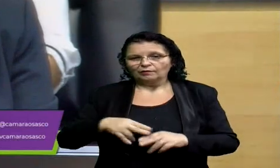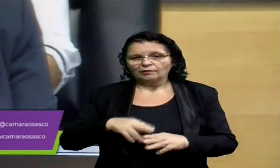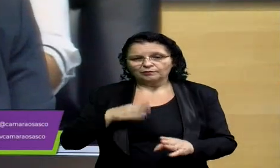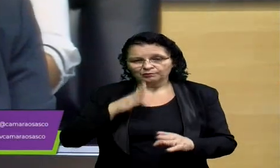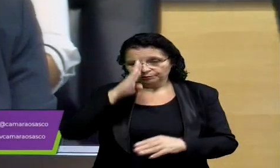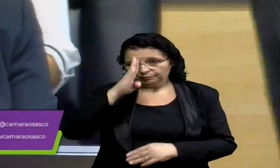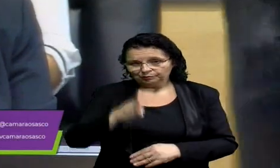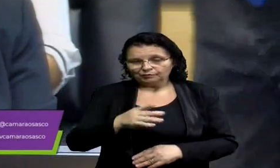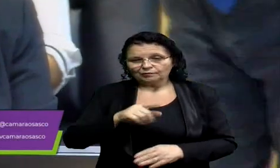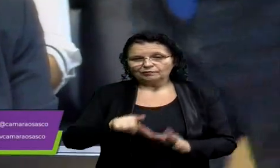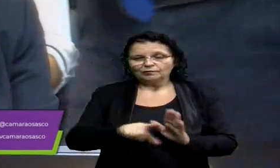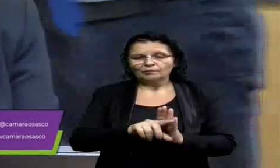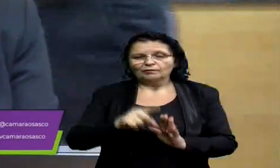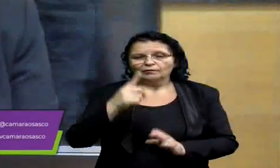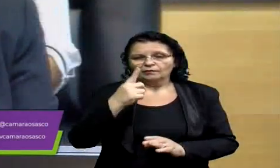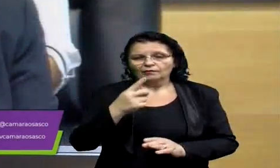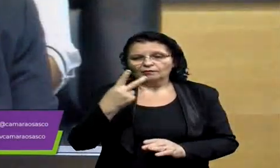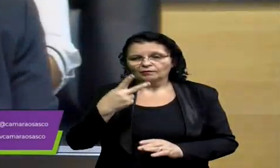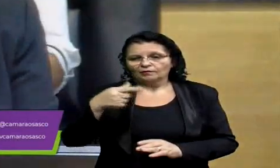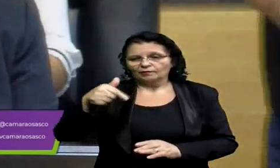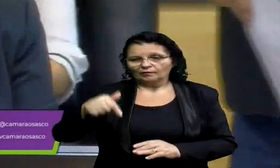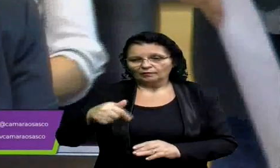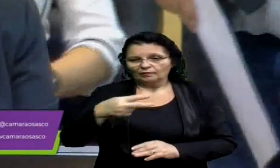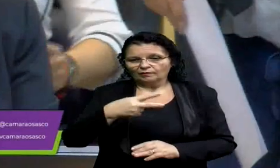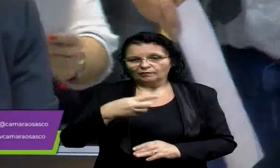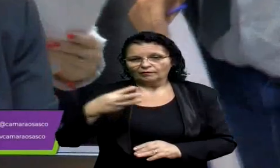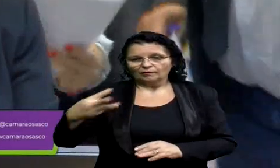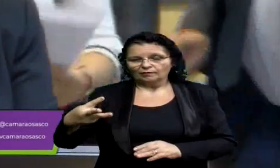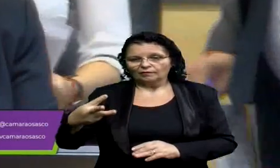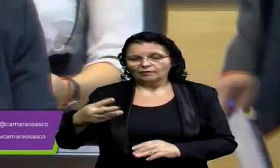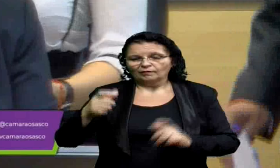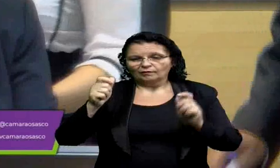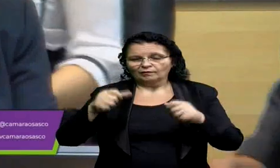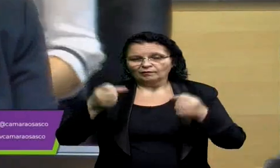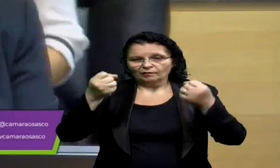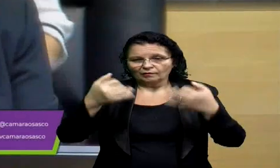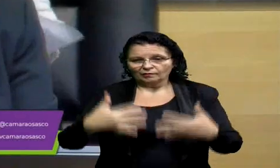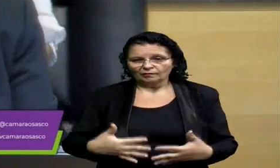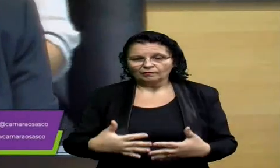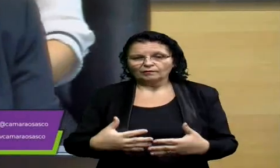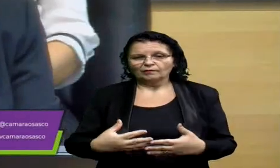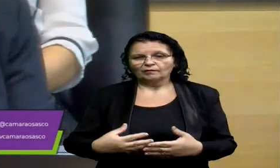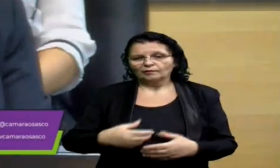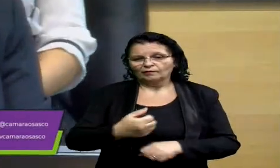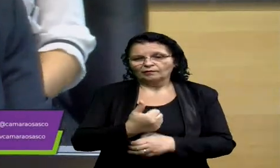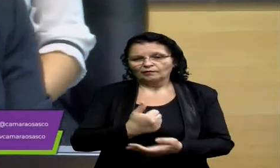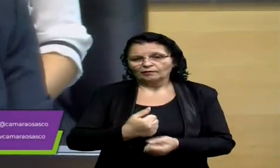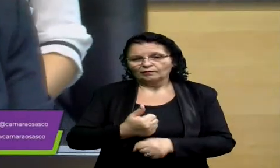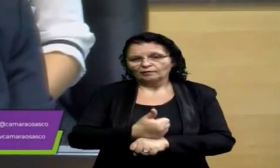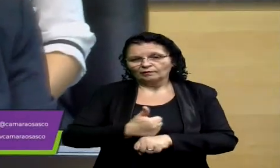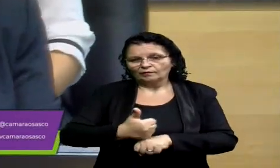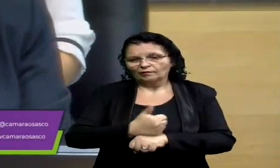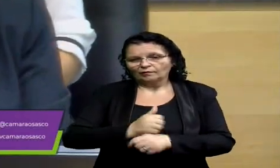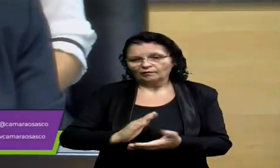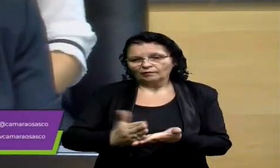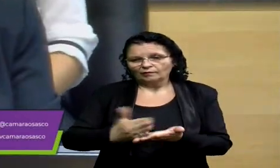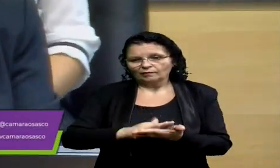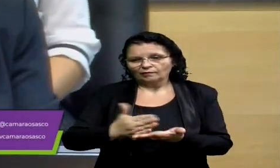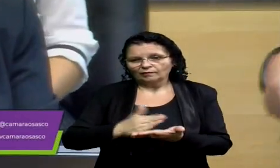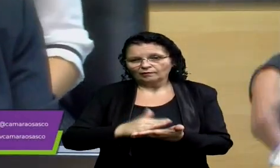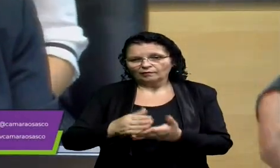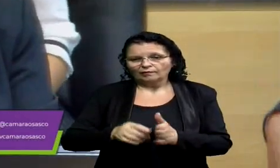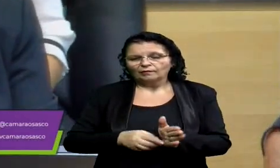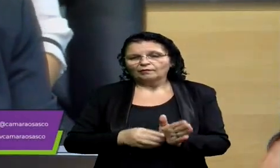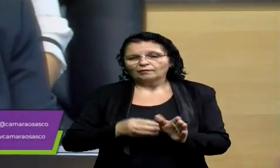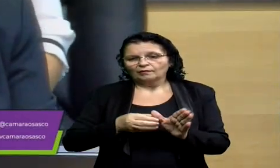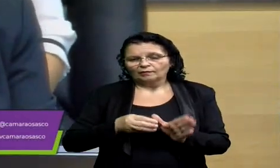ao projeto de lei número 127 de 2023 que diz põe sobre a presença de profissional tradutor intérprete guia